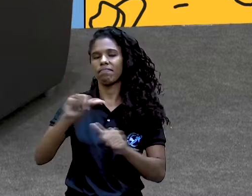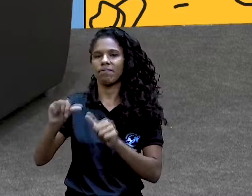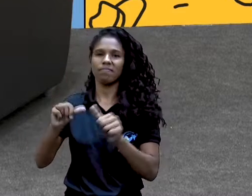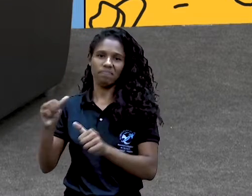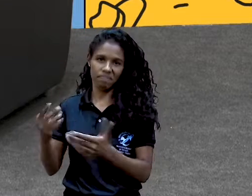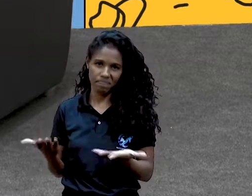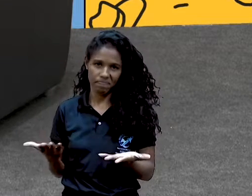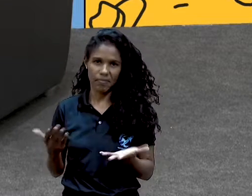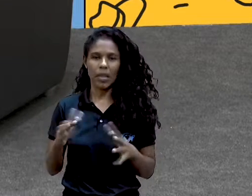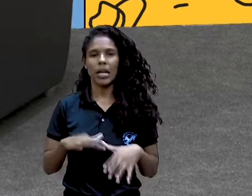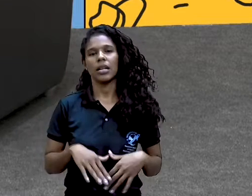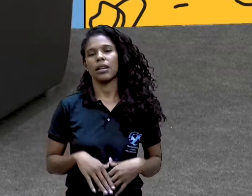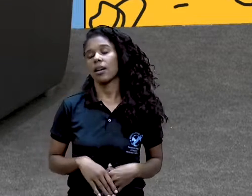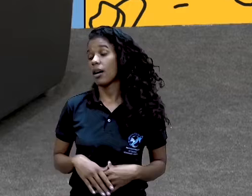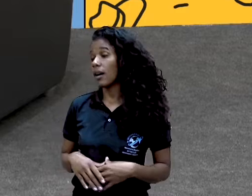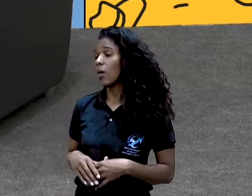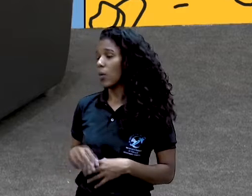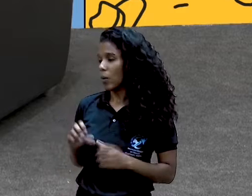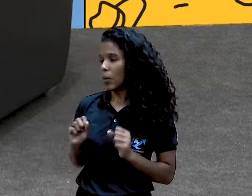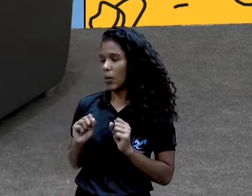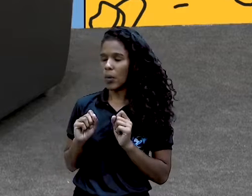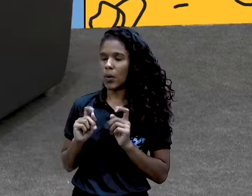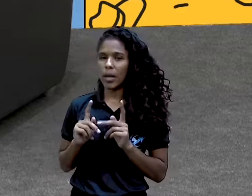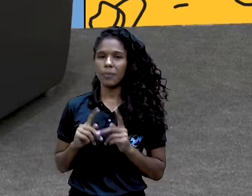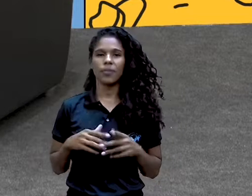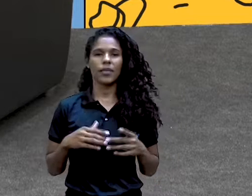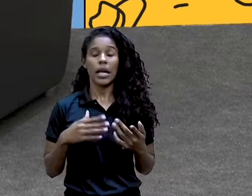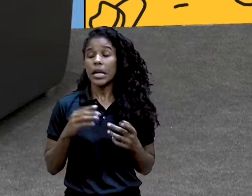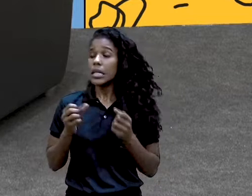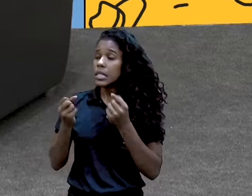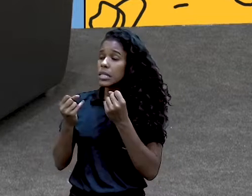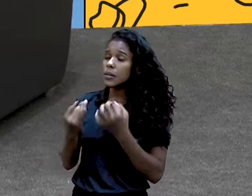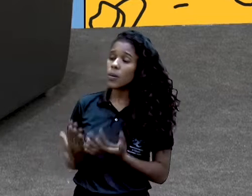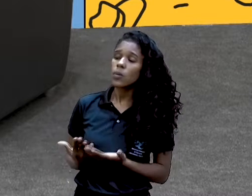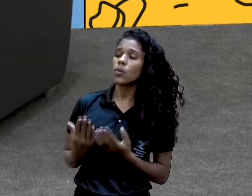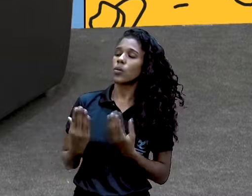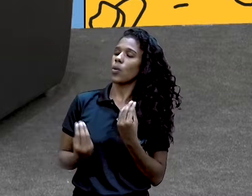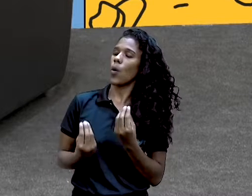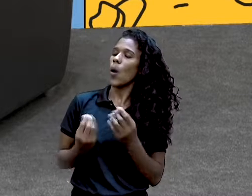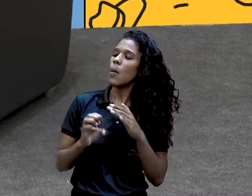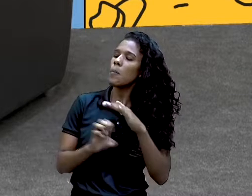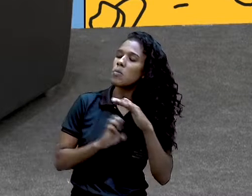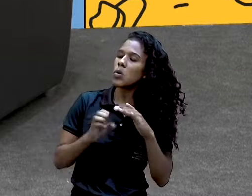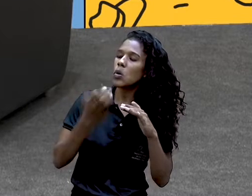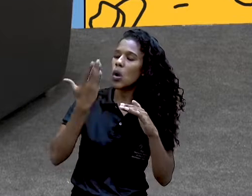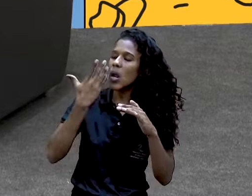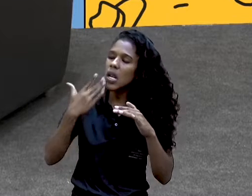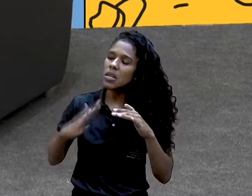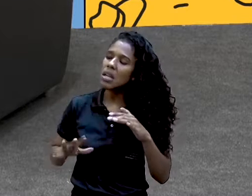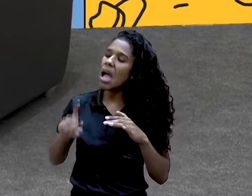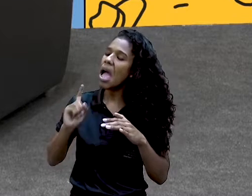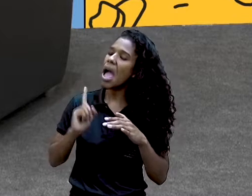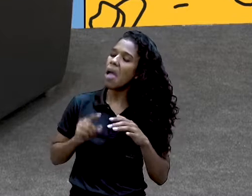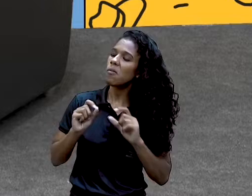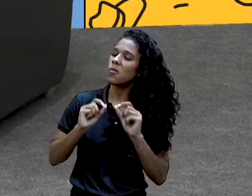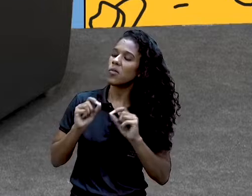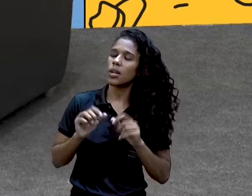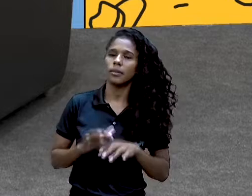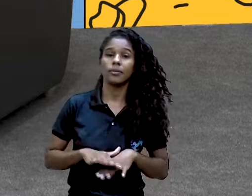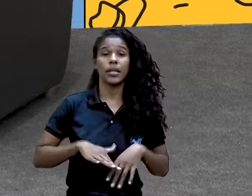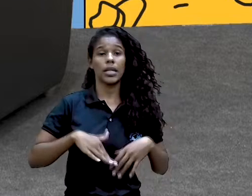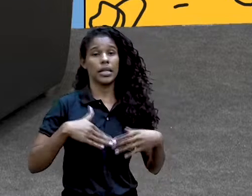Explique para nós o que é empreendedorismo infantil. Sofia, antes de mais nada, empreendedorismo ele não